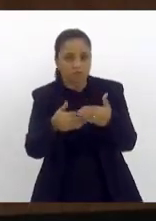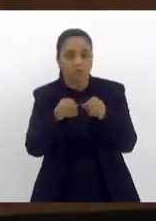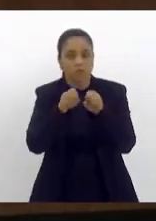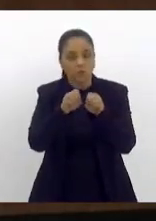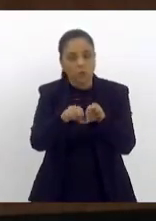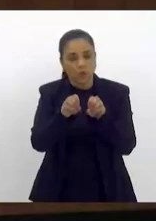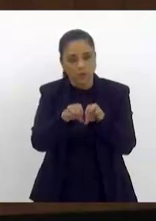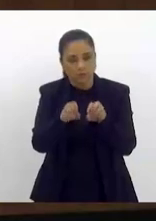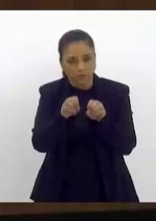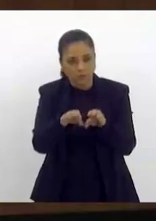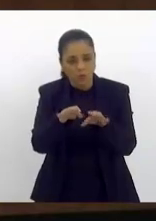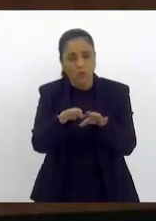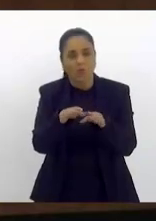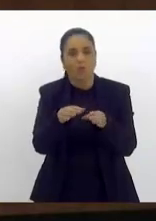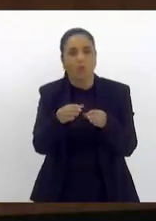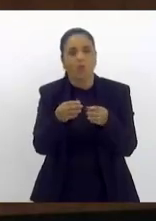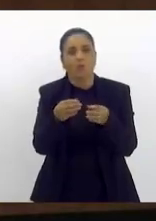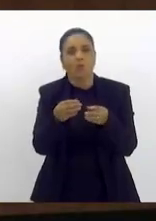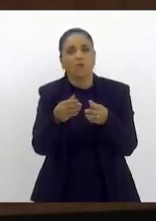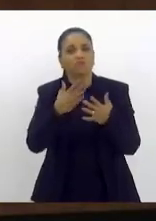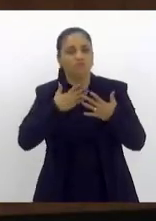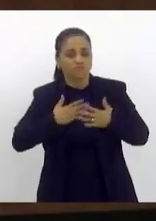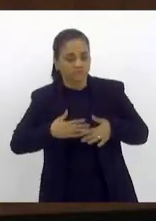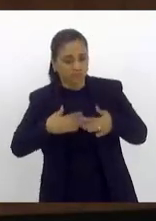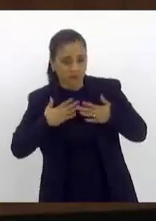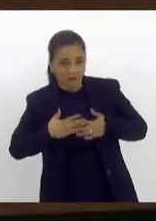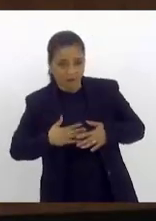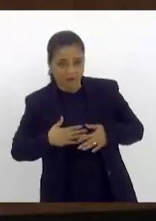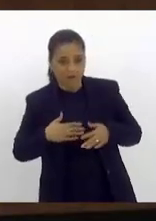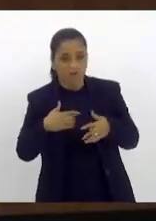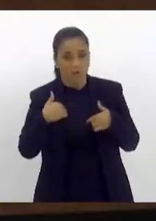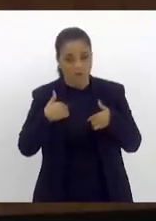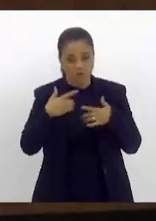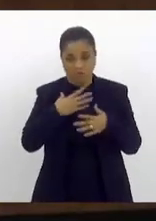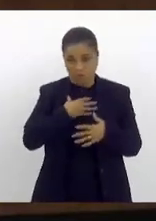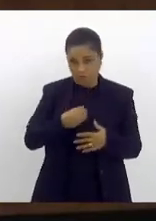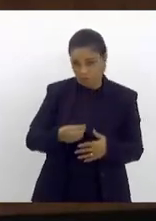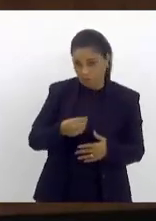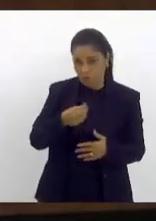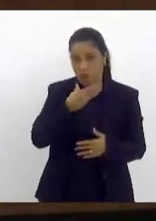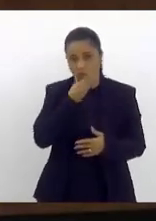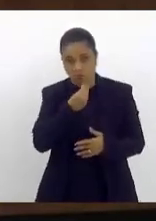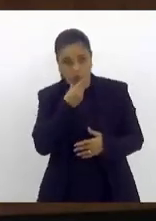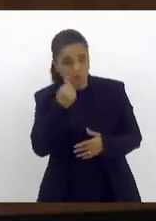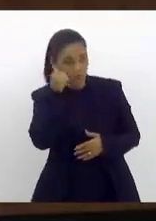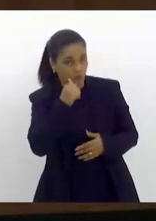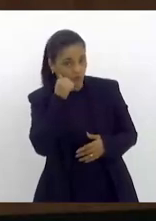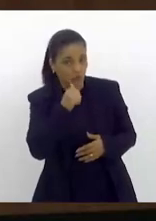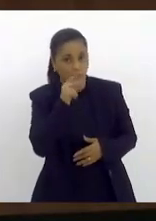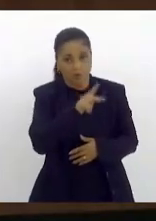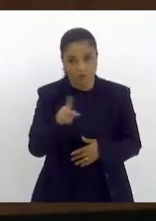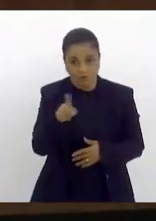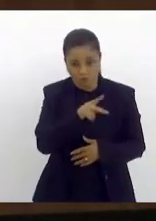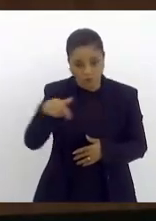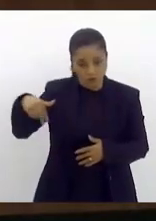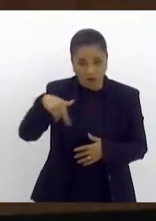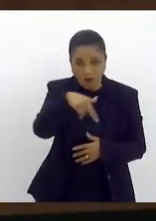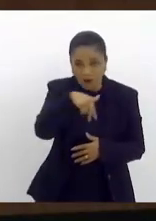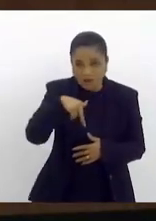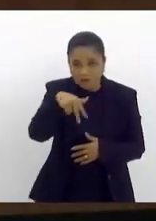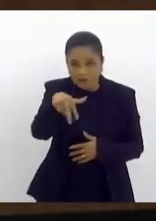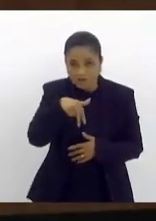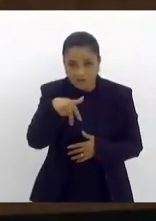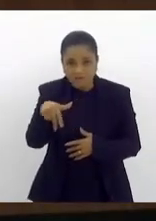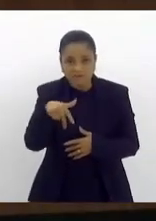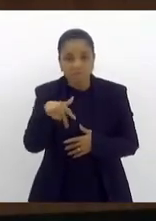ainda não tenho um campo tranquilo para fazer com que o meu filho, a minha filha, os professores andem com tranquilidade, eu acho que a gente